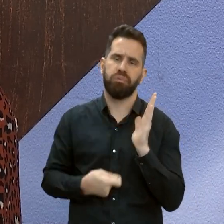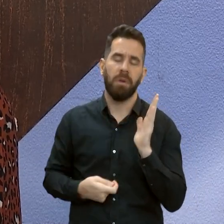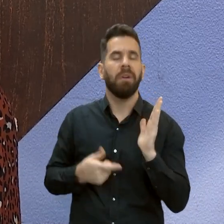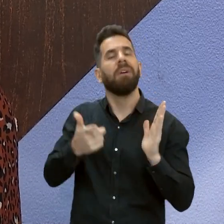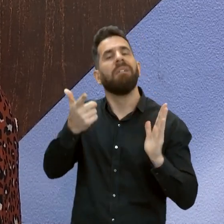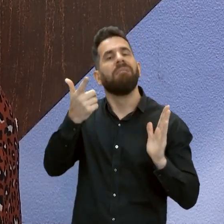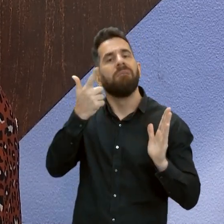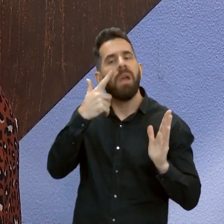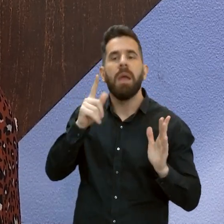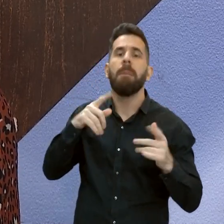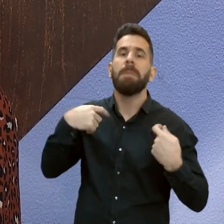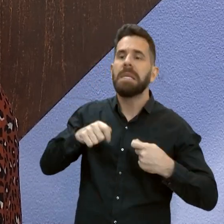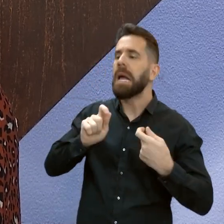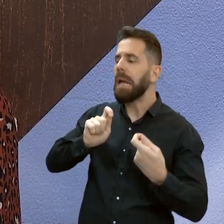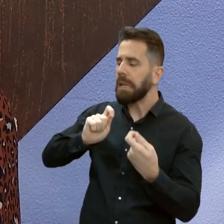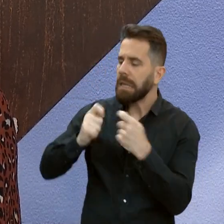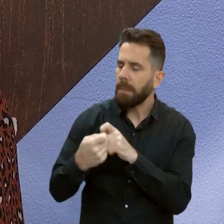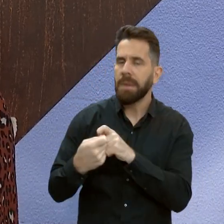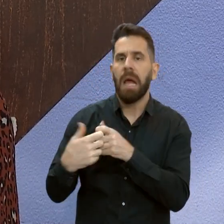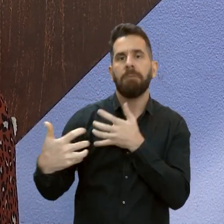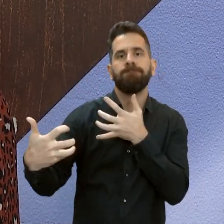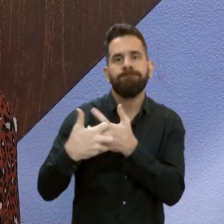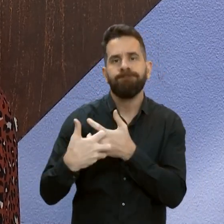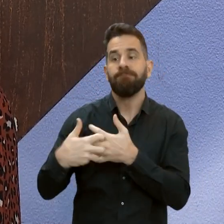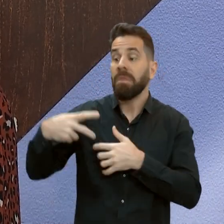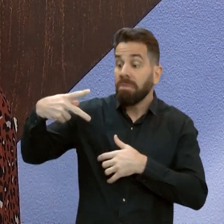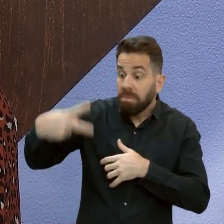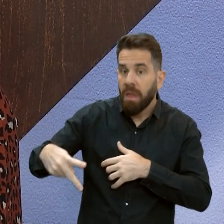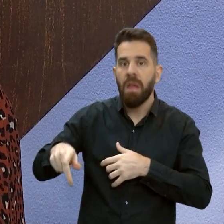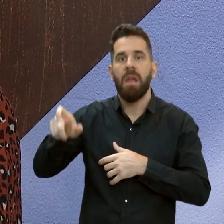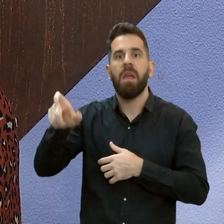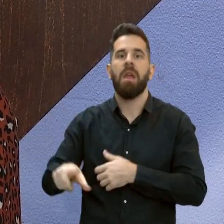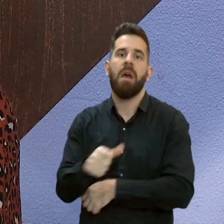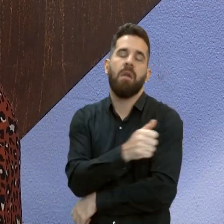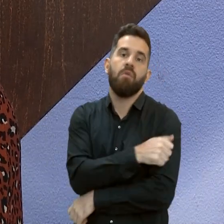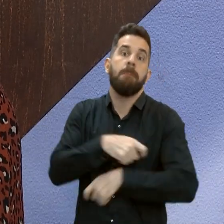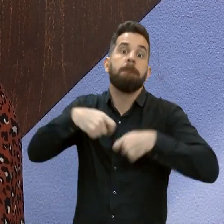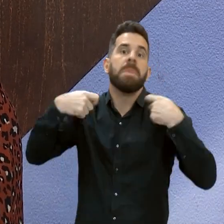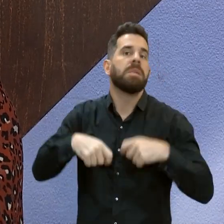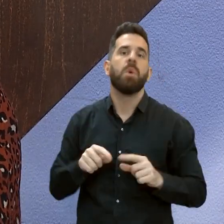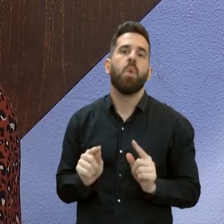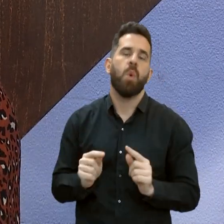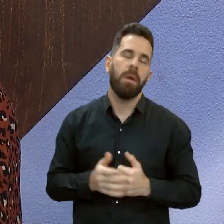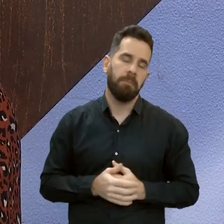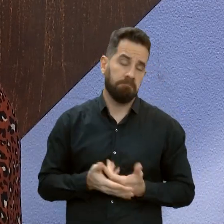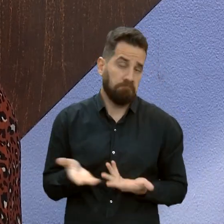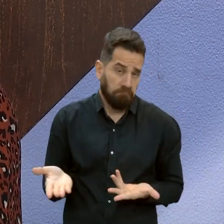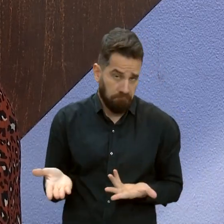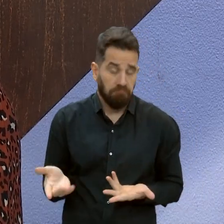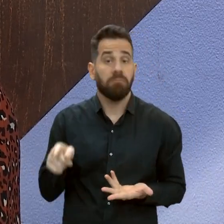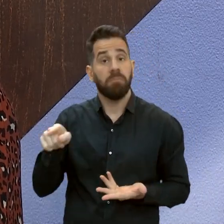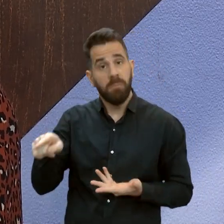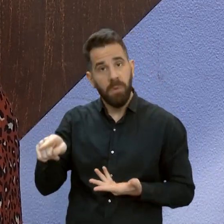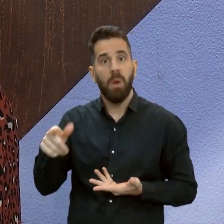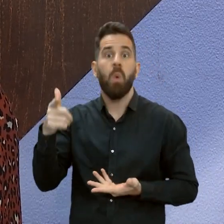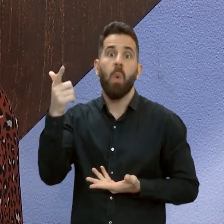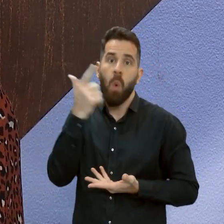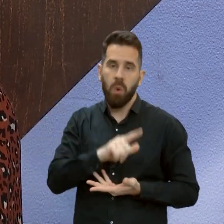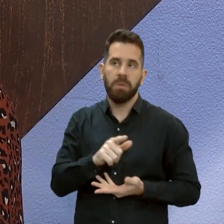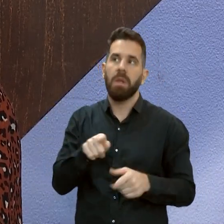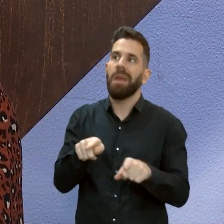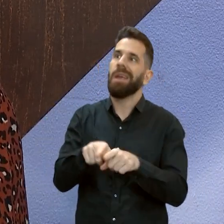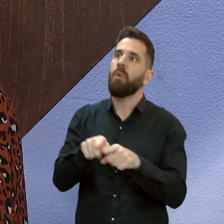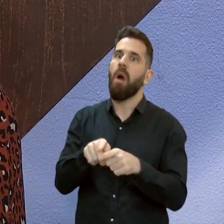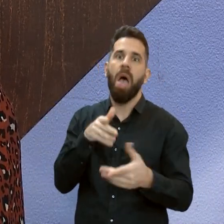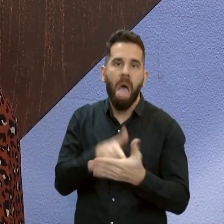adaptações necessárias para que aquele estudante ou ele consiga ultrapassar